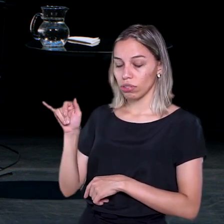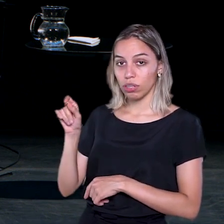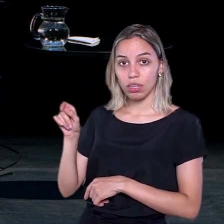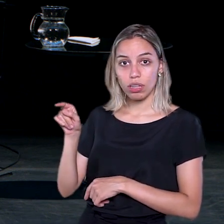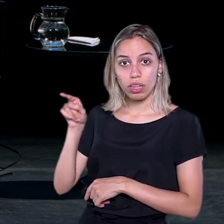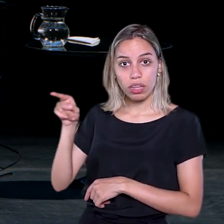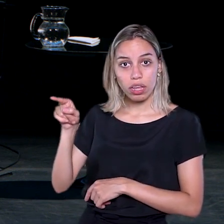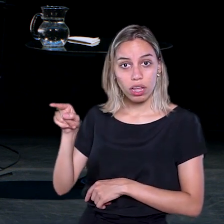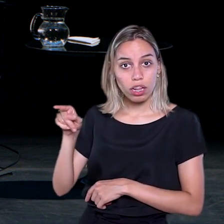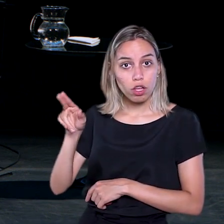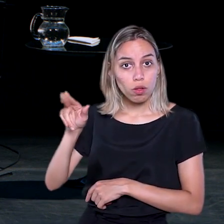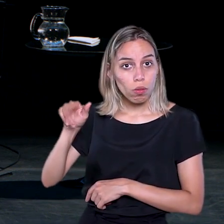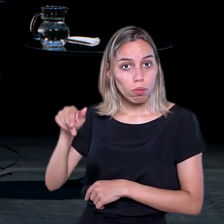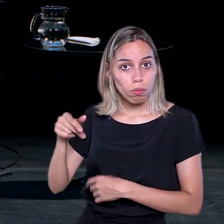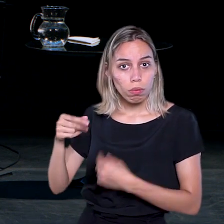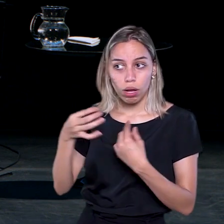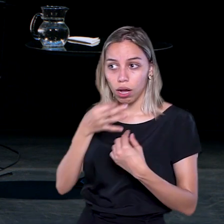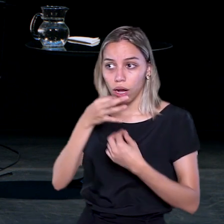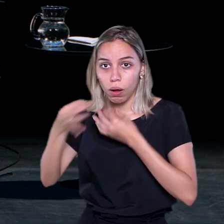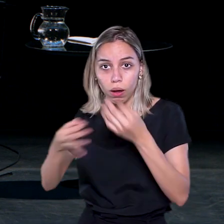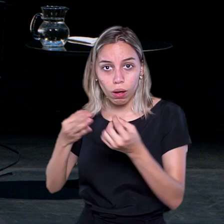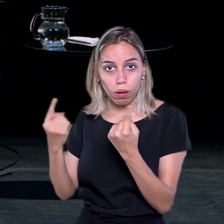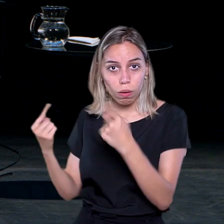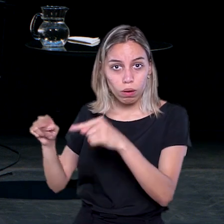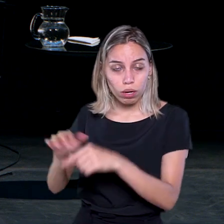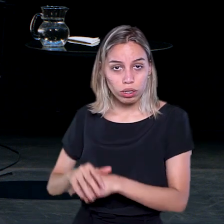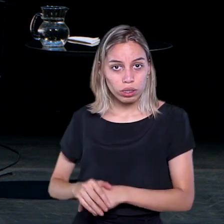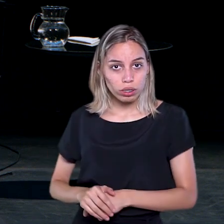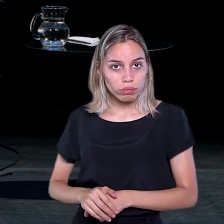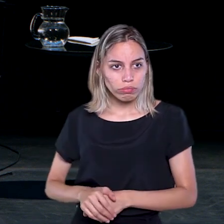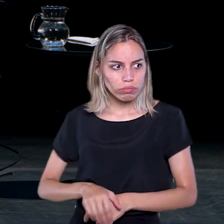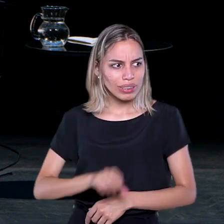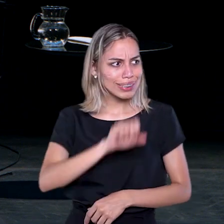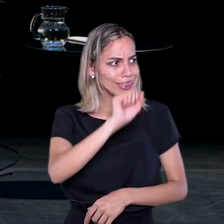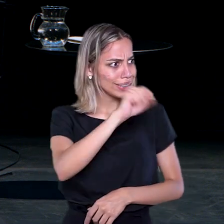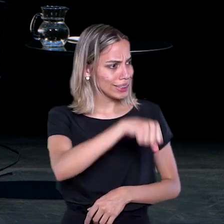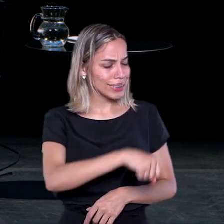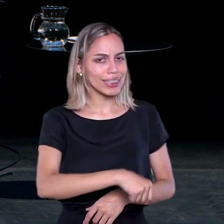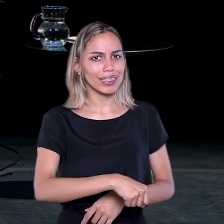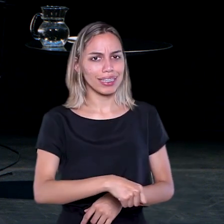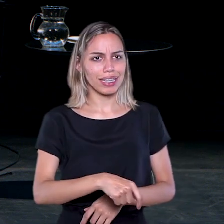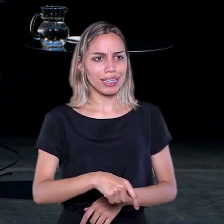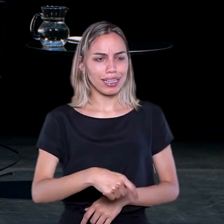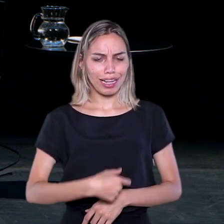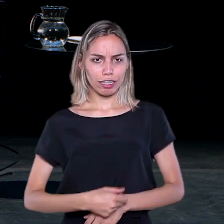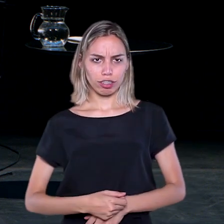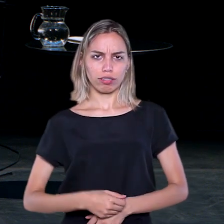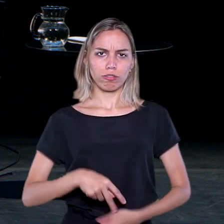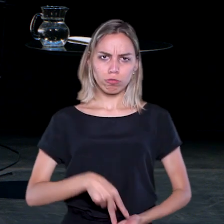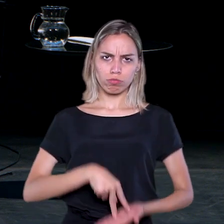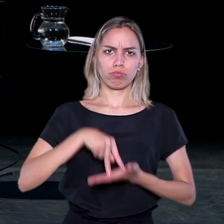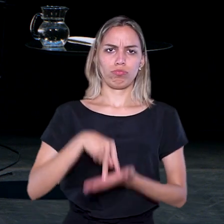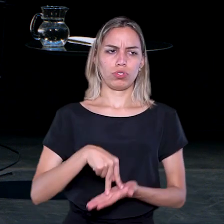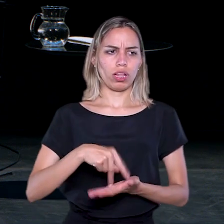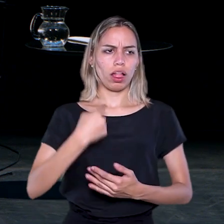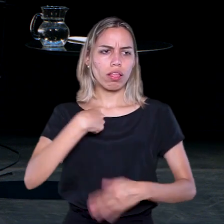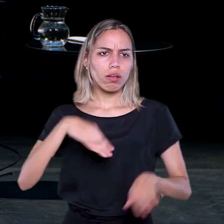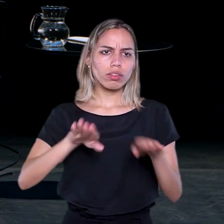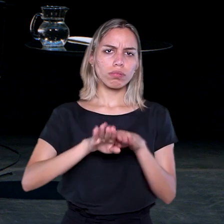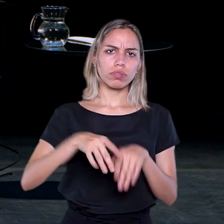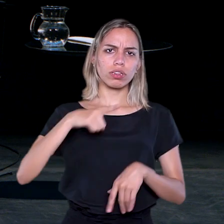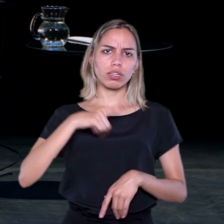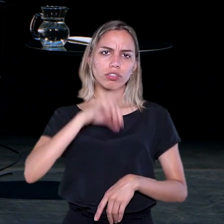partir que ele do nunca debate. Tinha contra-argumentado uma coisa dessa. Exato. Esse comportamento e essa postura do eu também tenho espaço